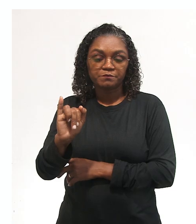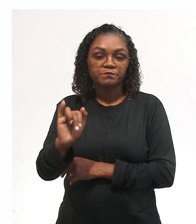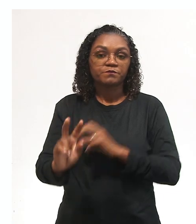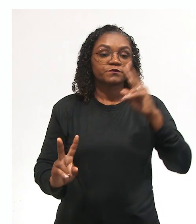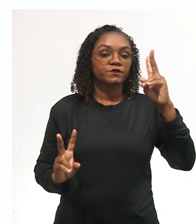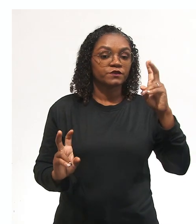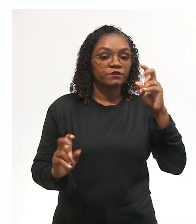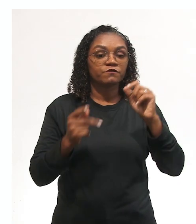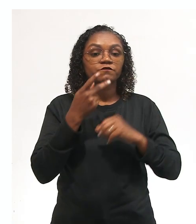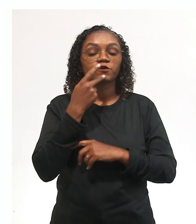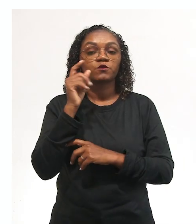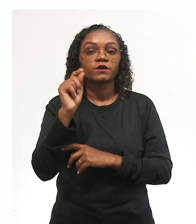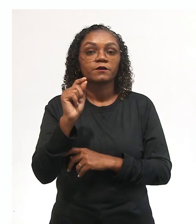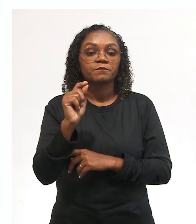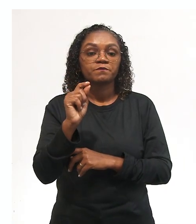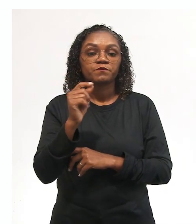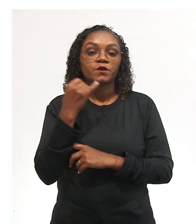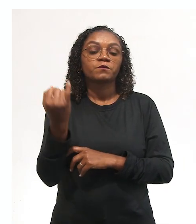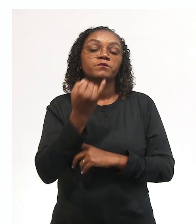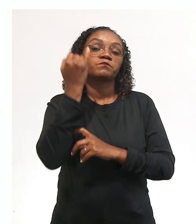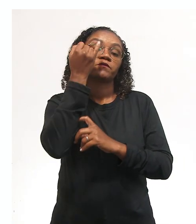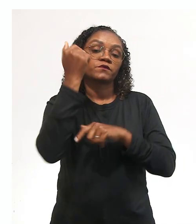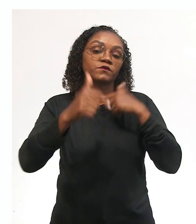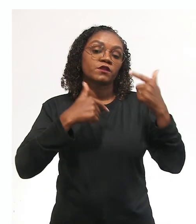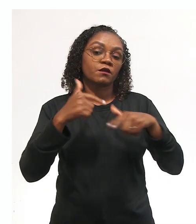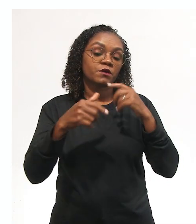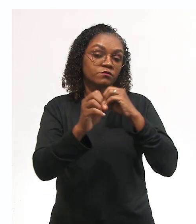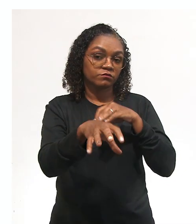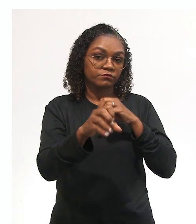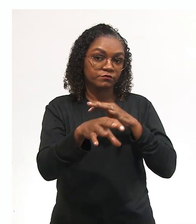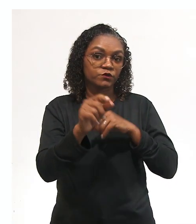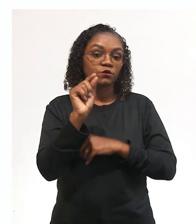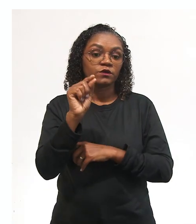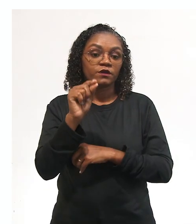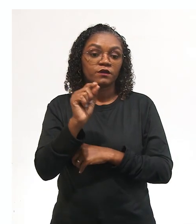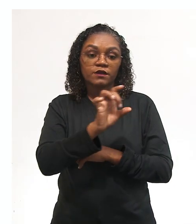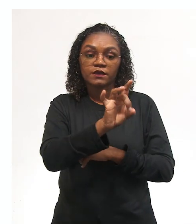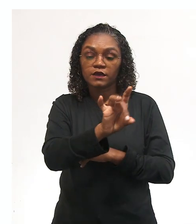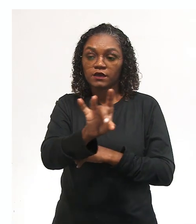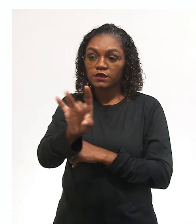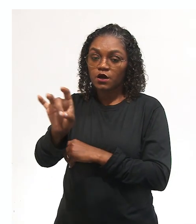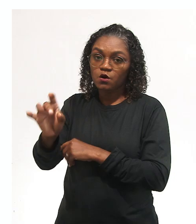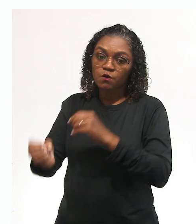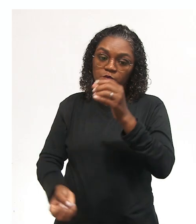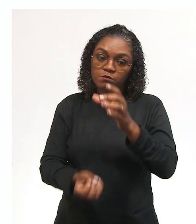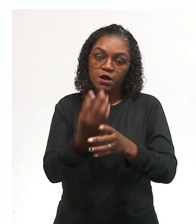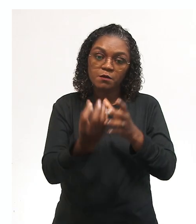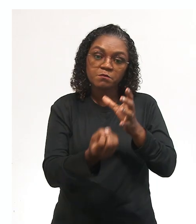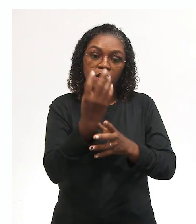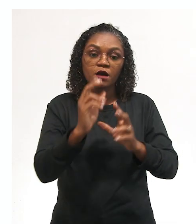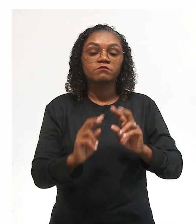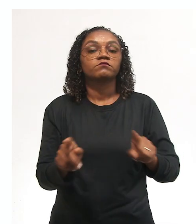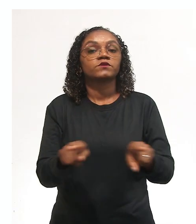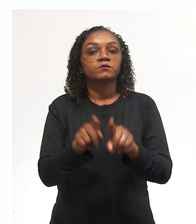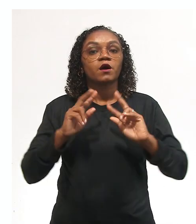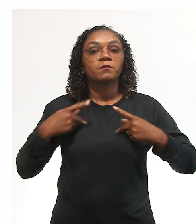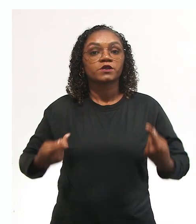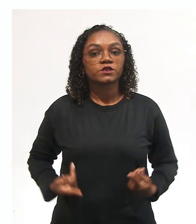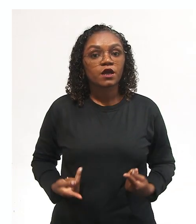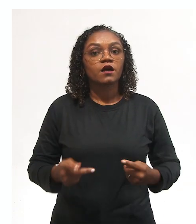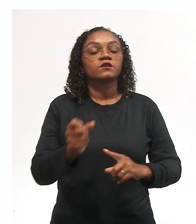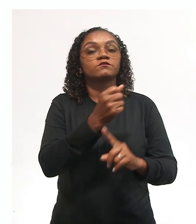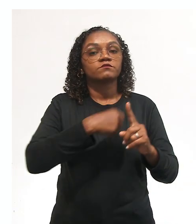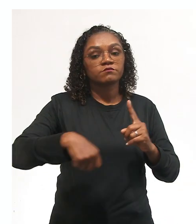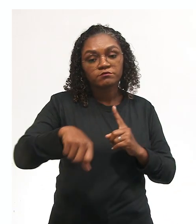educativo consiste no ato de produzir, direta e intencionalmente em cada indivíduo singular, a humanidade que é